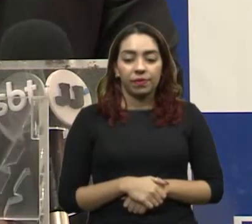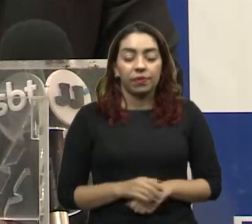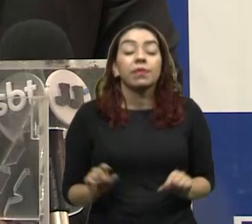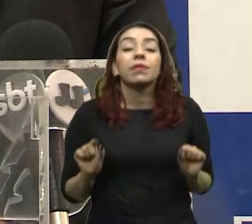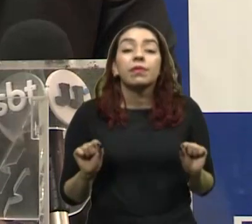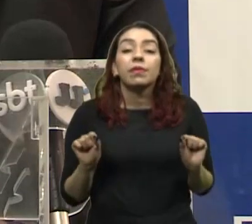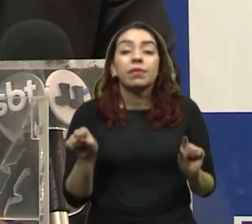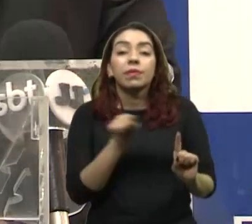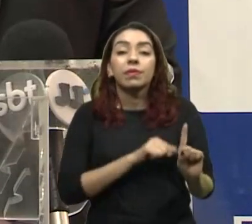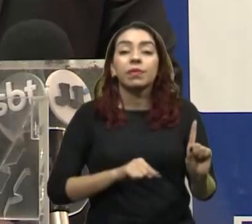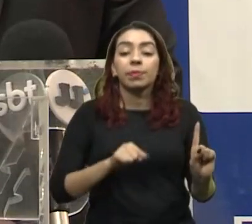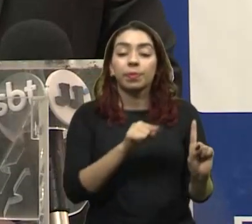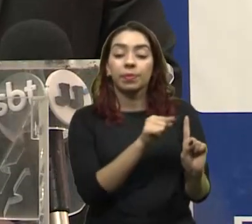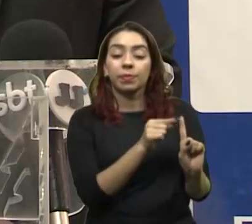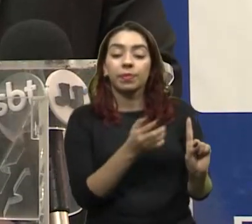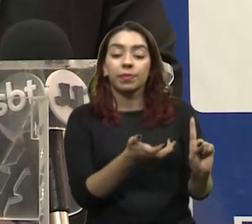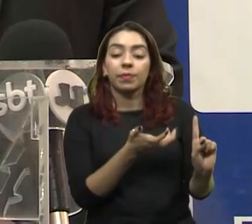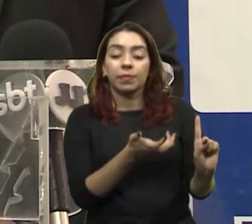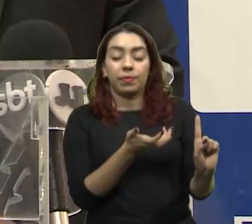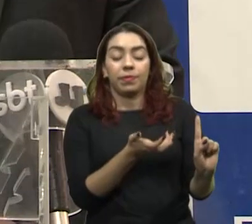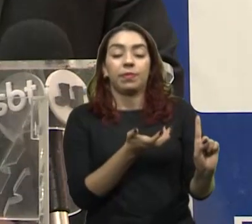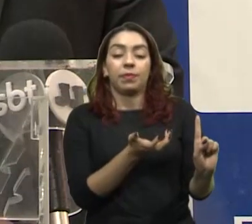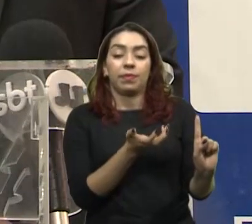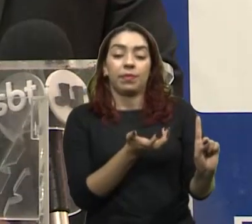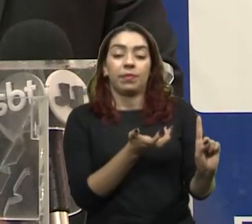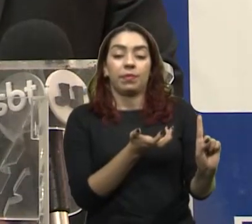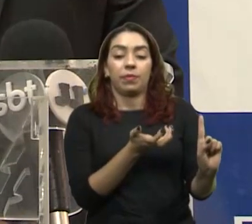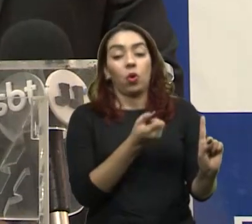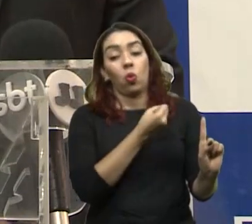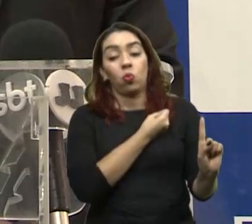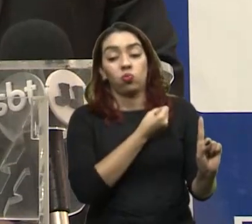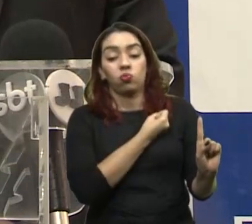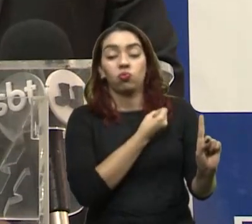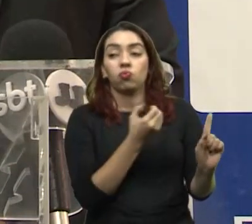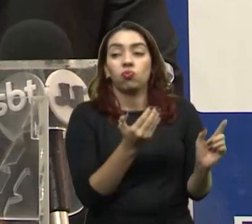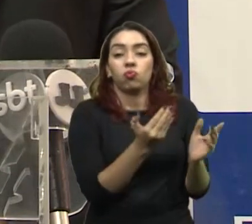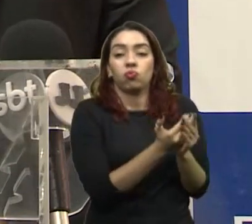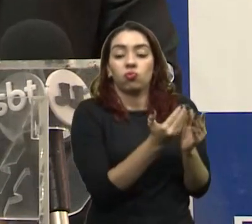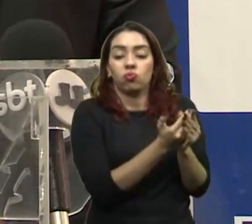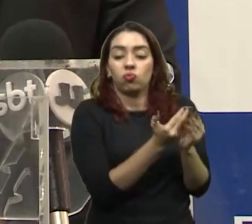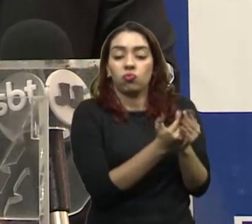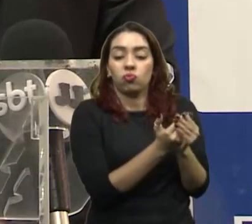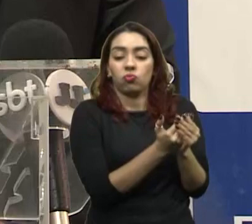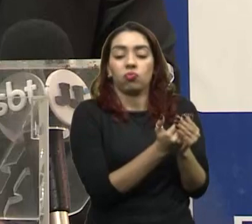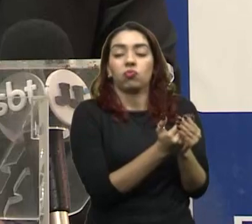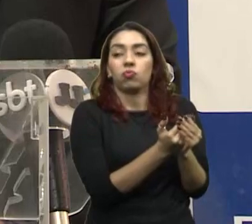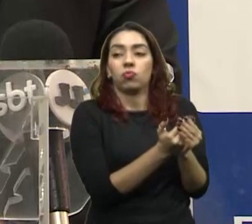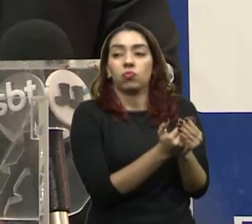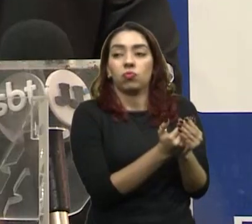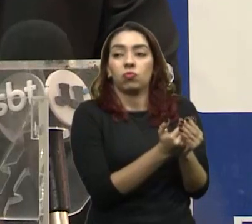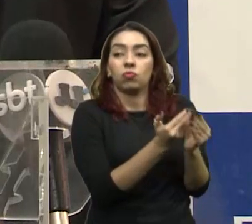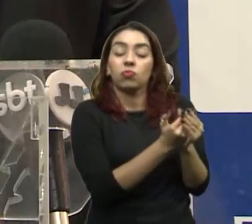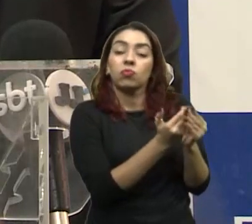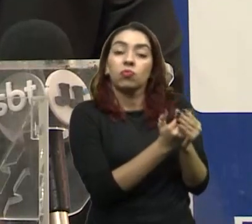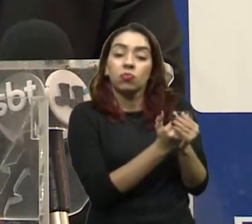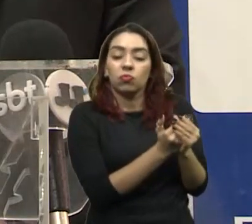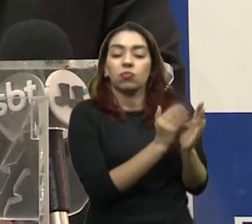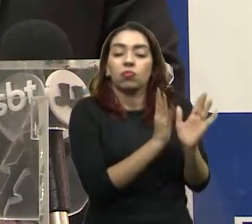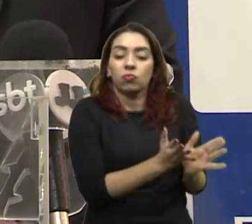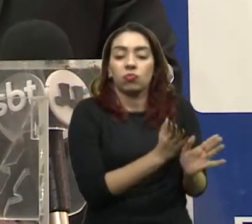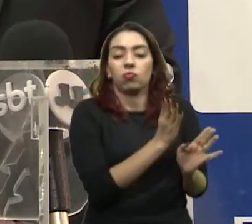com o objetivo de diminuir o número de processos. Isso já preocupado com as eleições